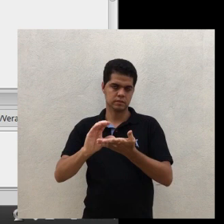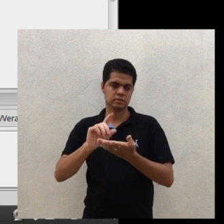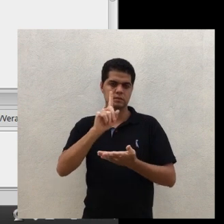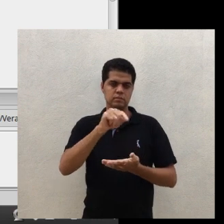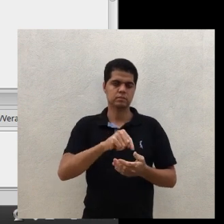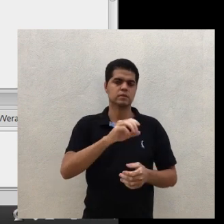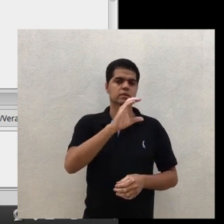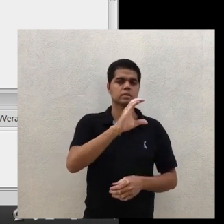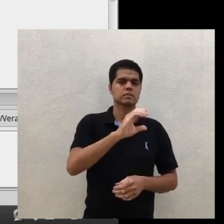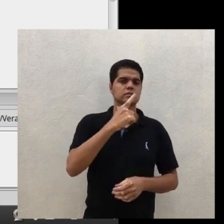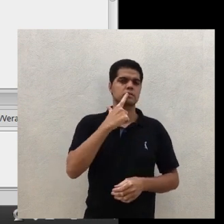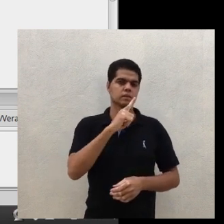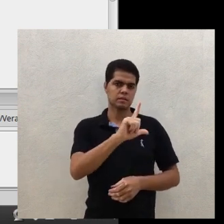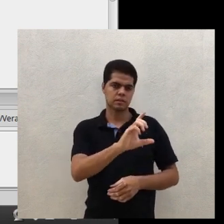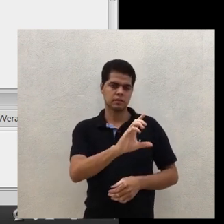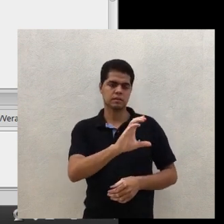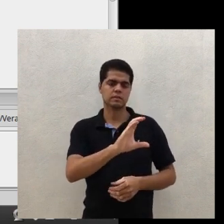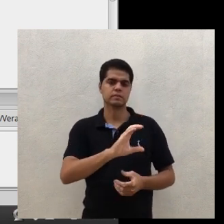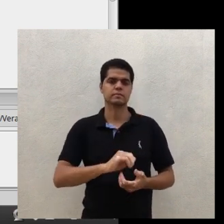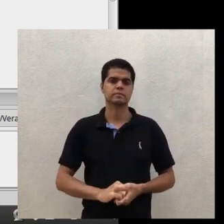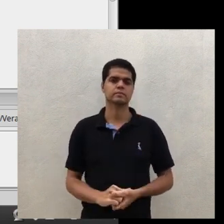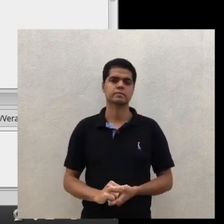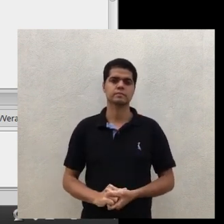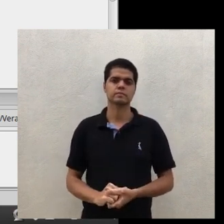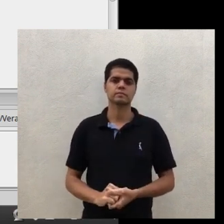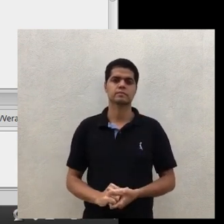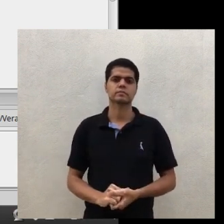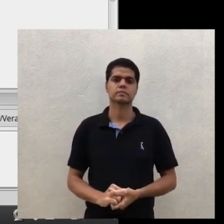gratificação em C, que é o meu código, né?